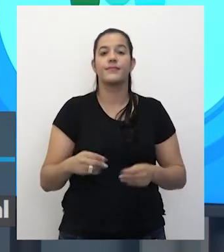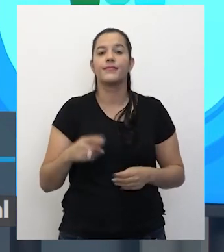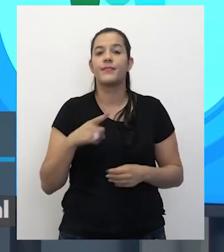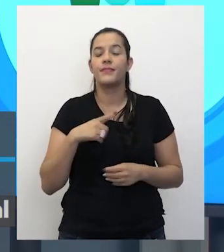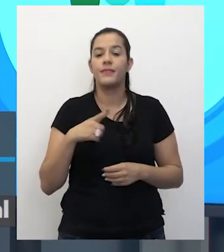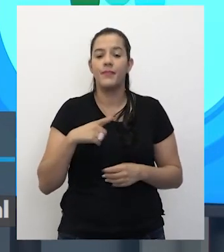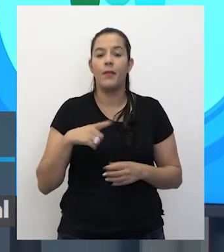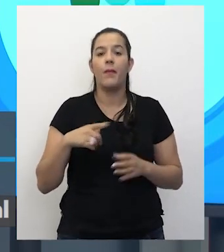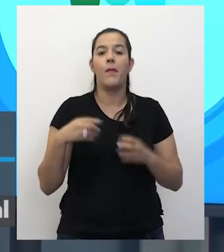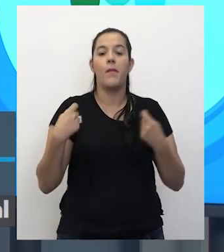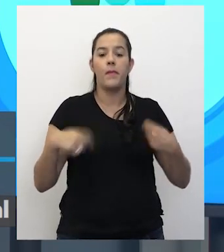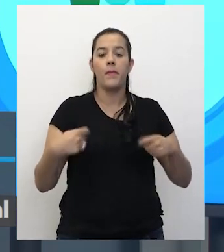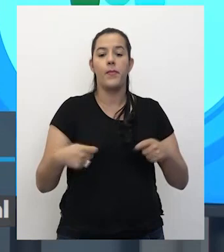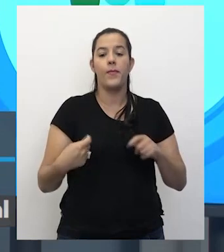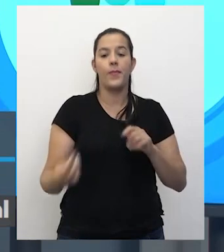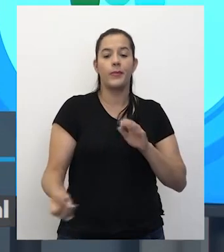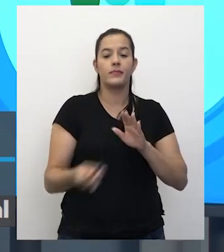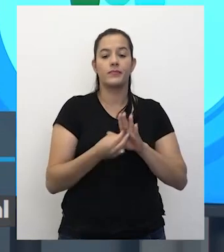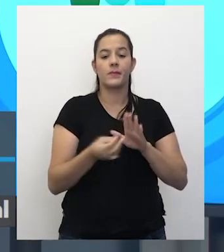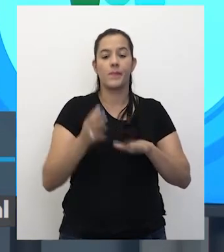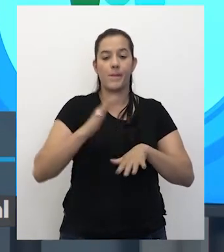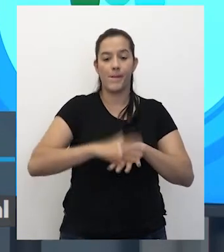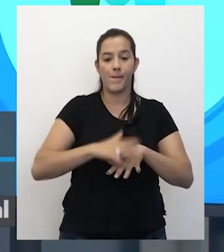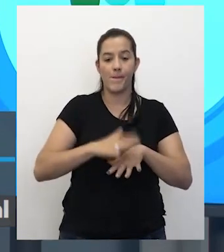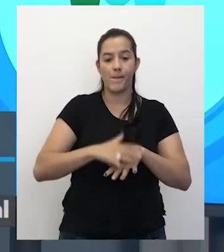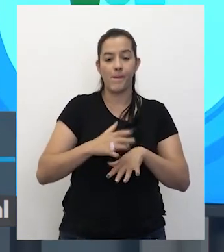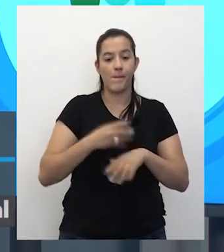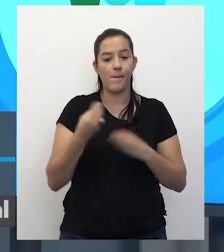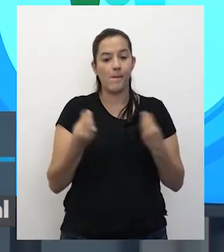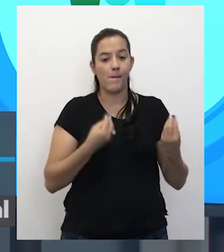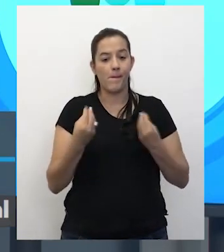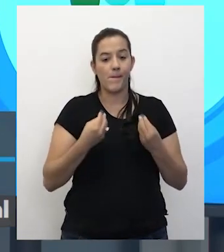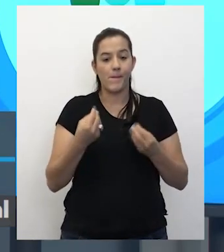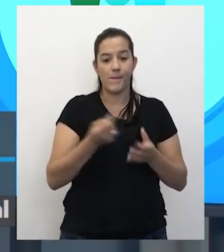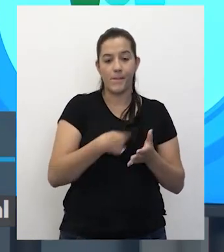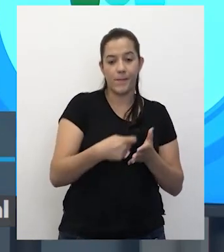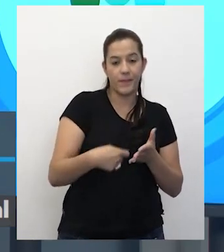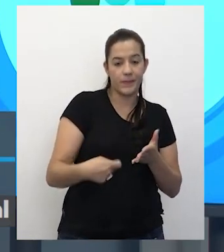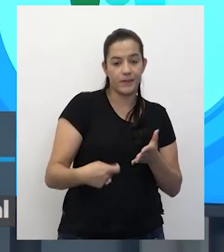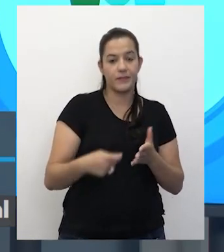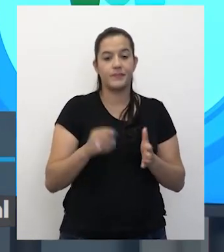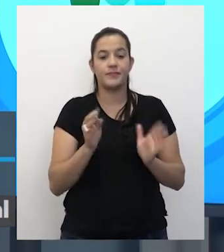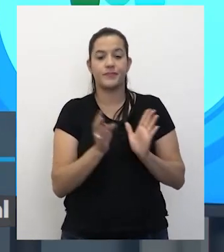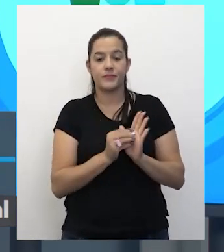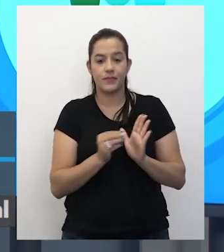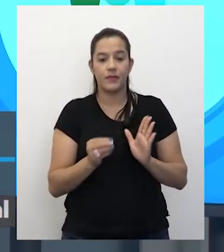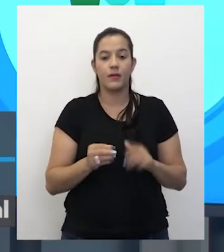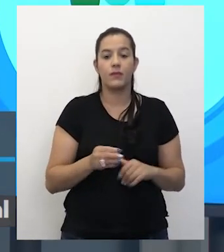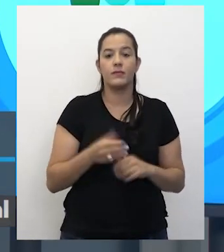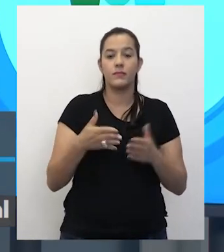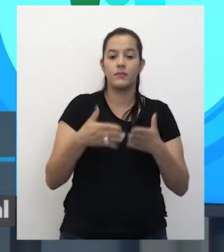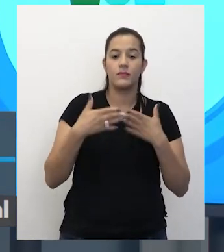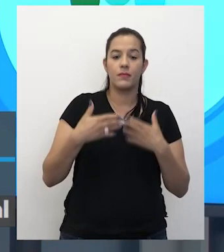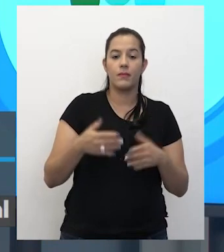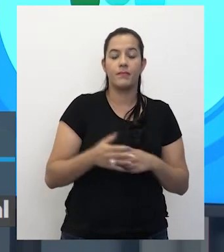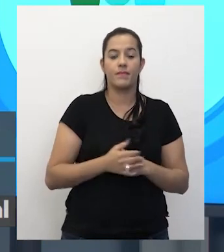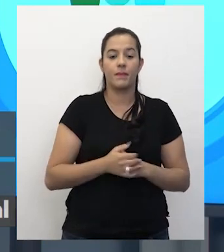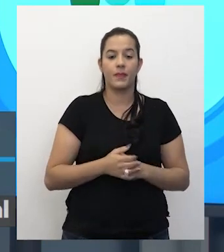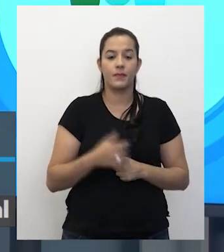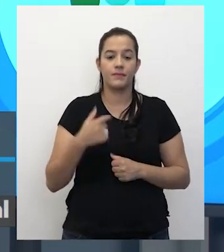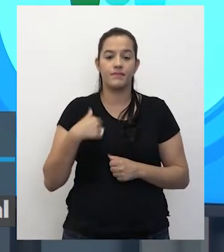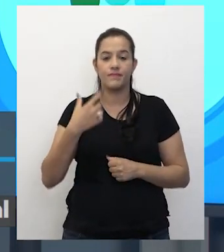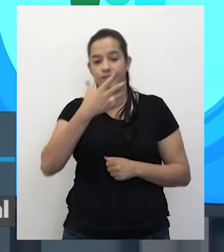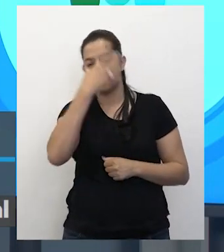tinha tarefa de casa de matemática. Daí ele me dizia, mas espera aí, você não anotou na agenda? Você não anotou no seu caderno quando eu pedi?